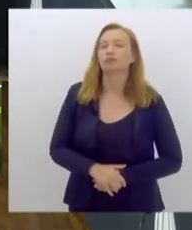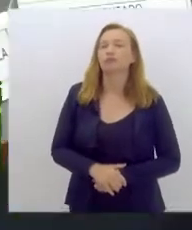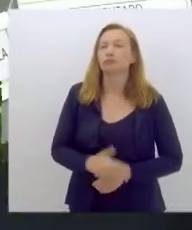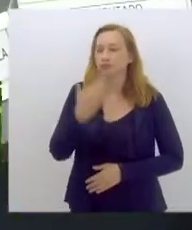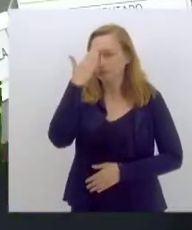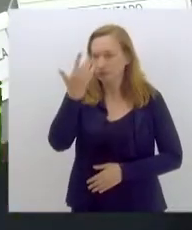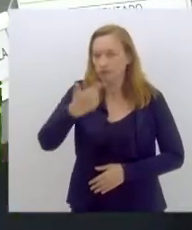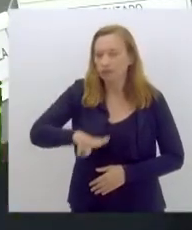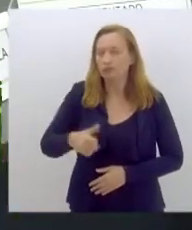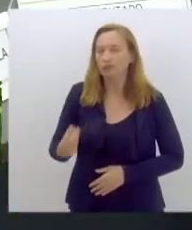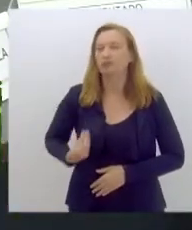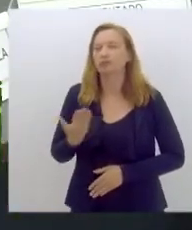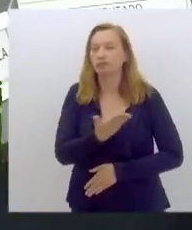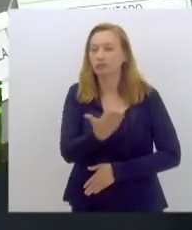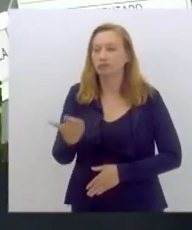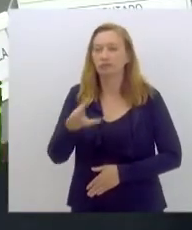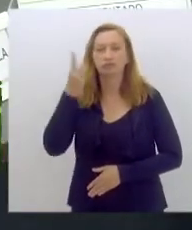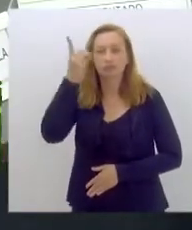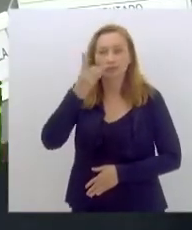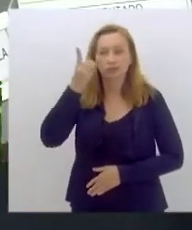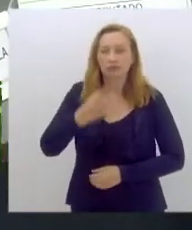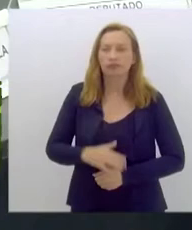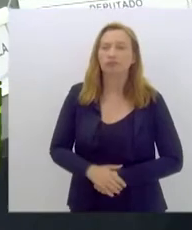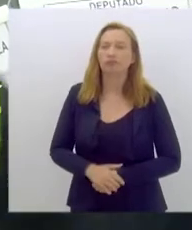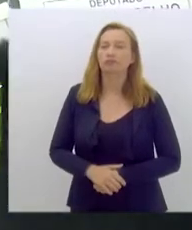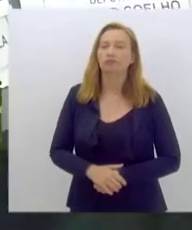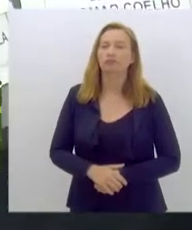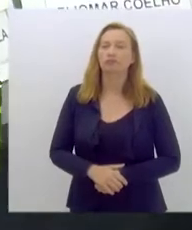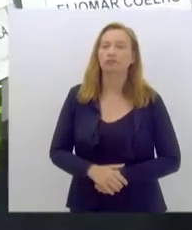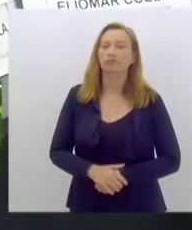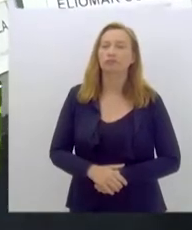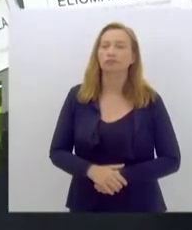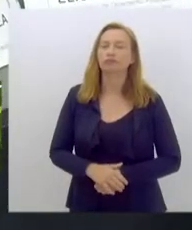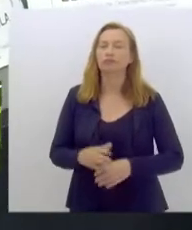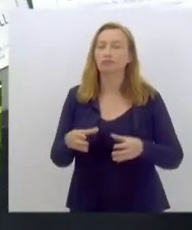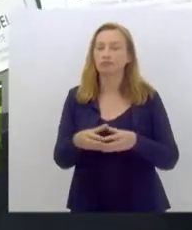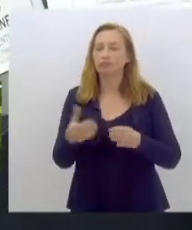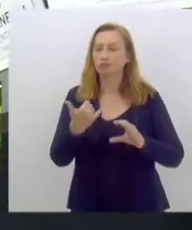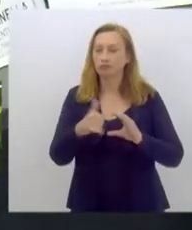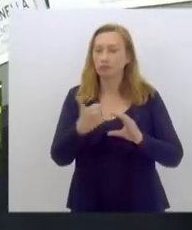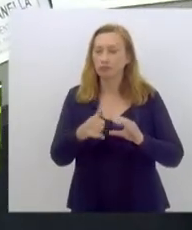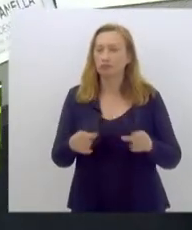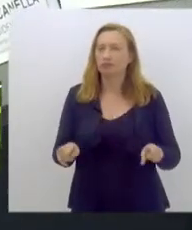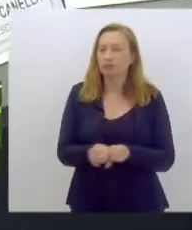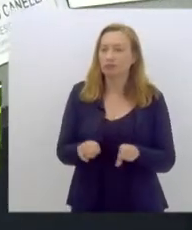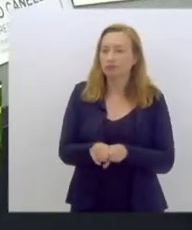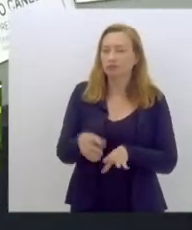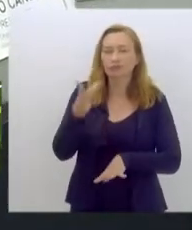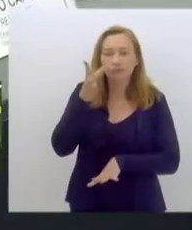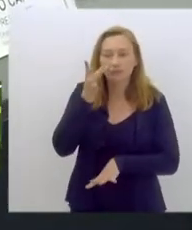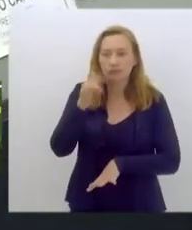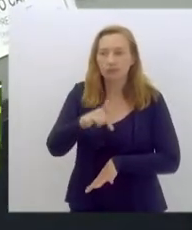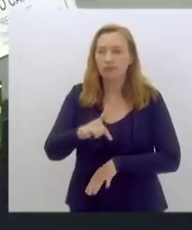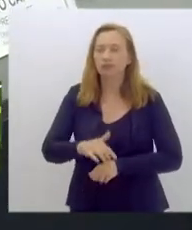agradecer mais uma vez a participação dos deputados, que está no grupo do WhatsApp e está aqui presencialmente.